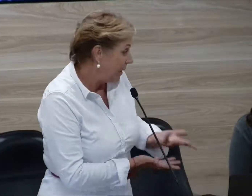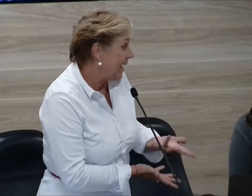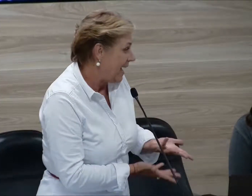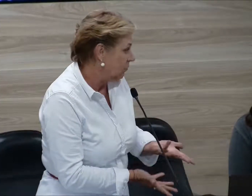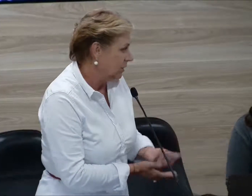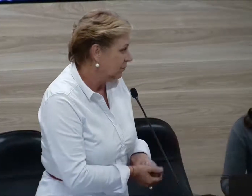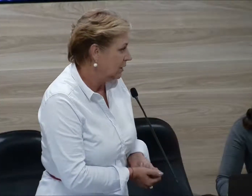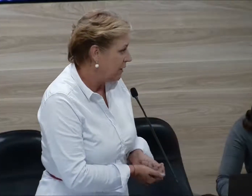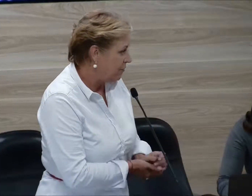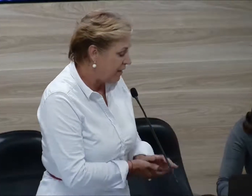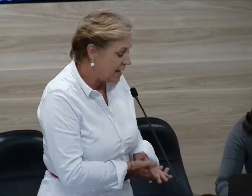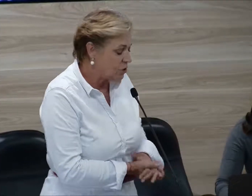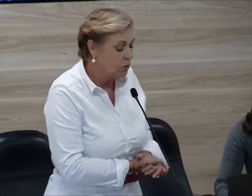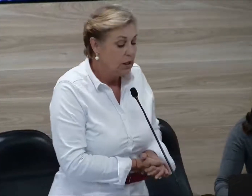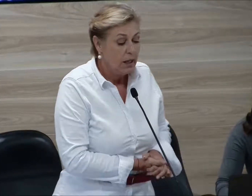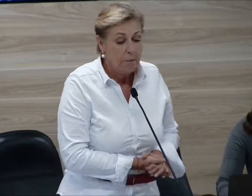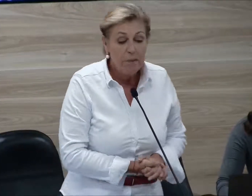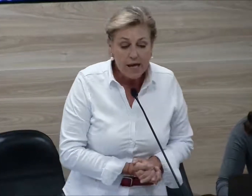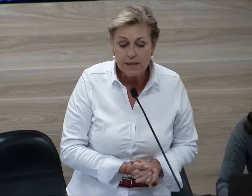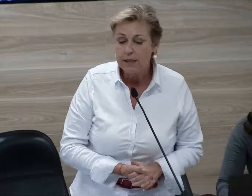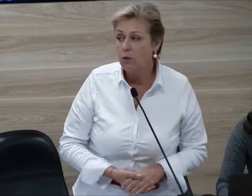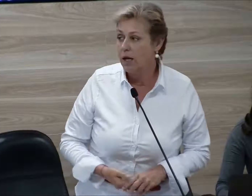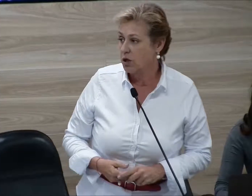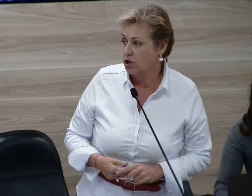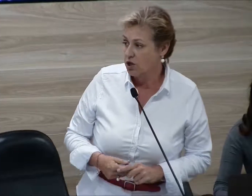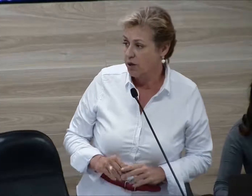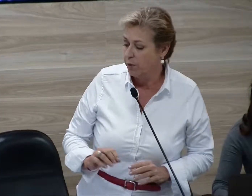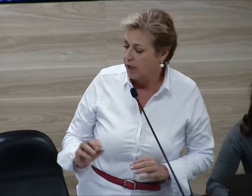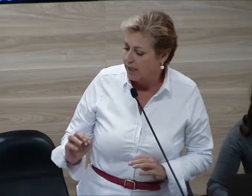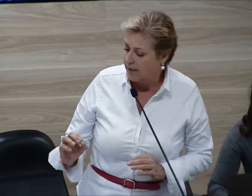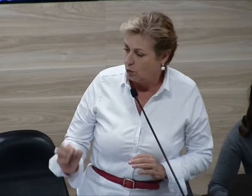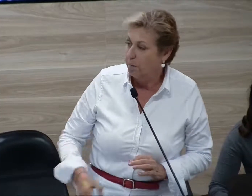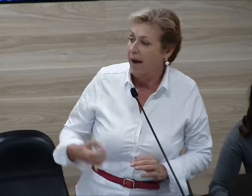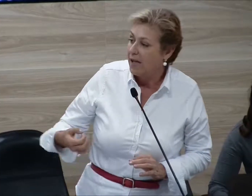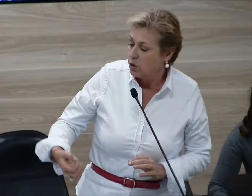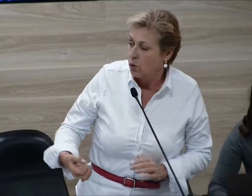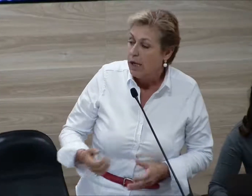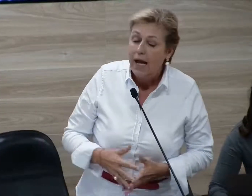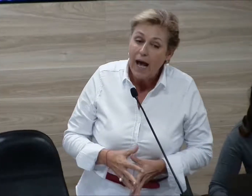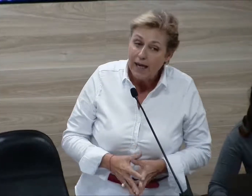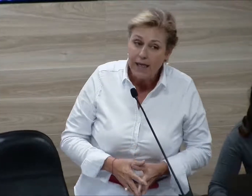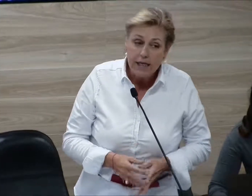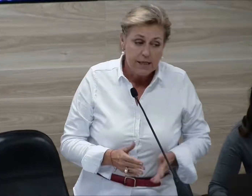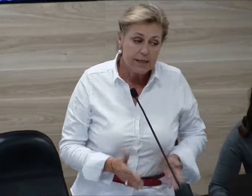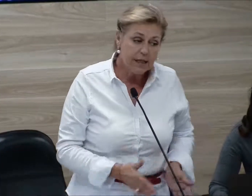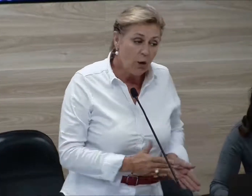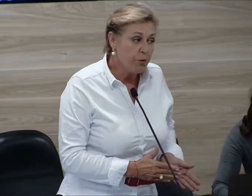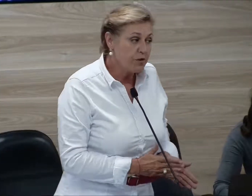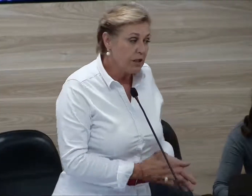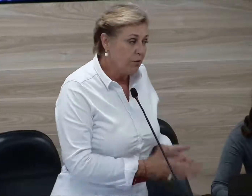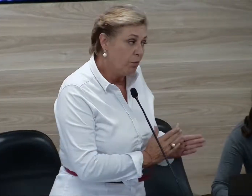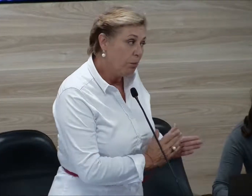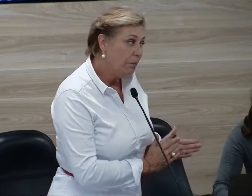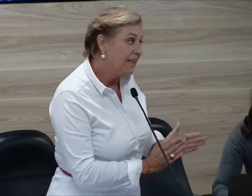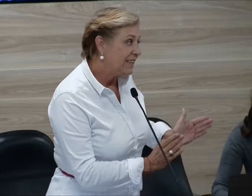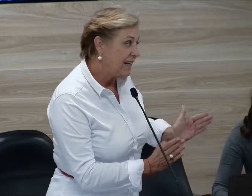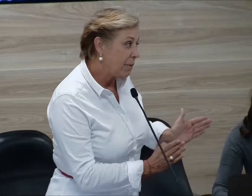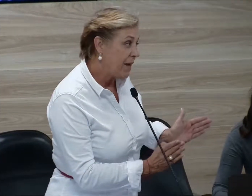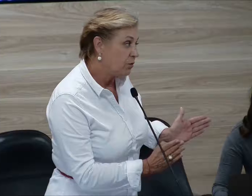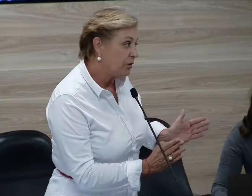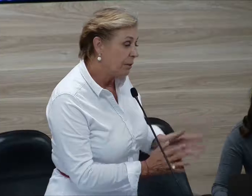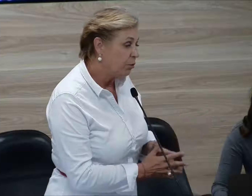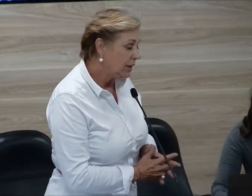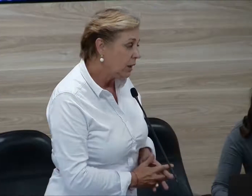é complicado, não é fácil, mas eu acho que a gente já poderia dar um passo além, se não possível